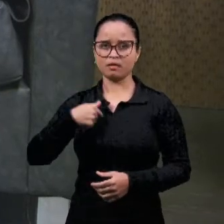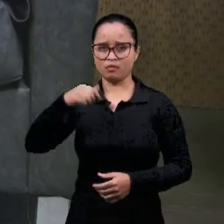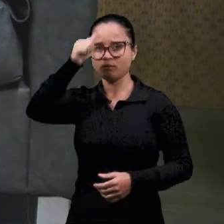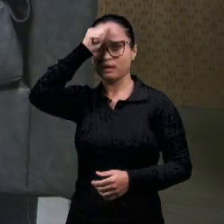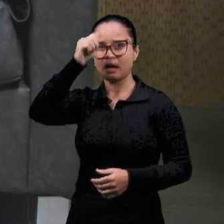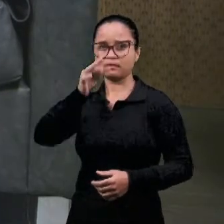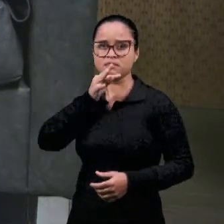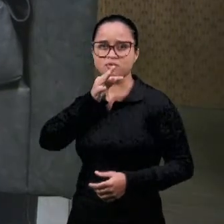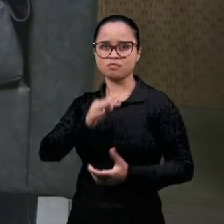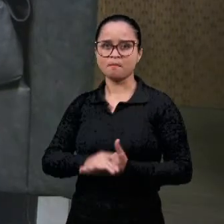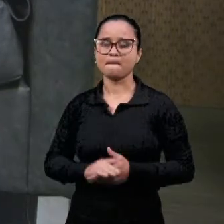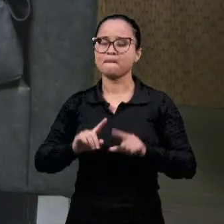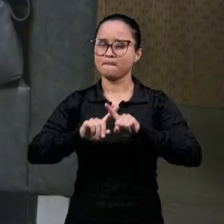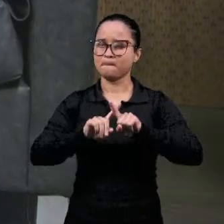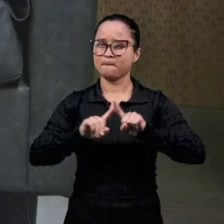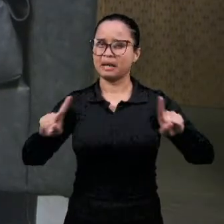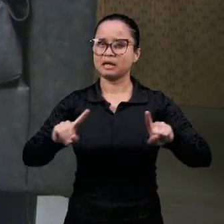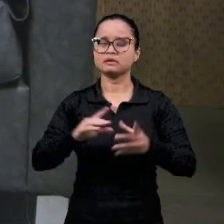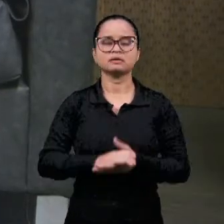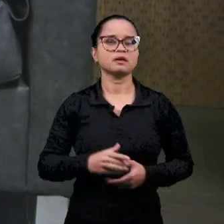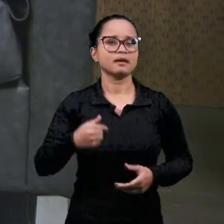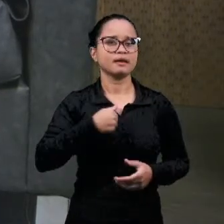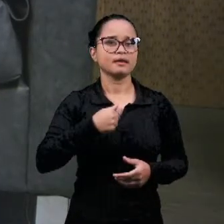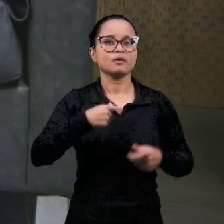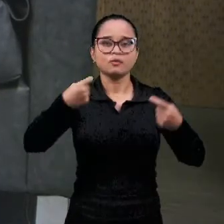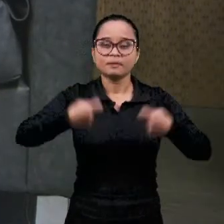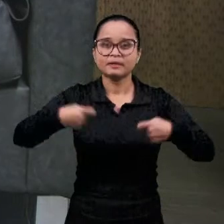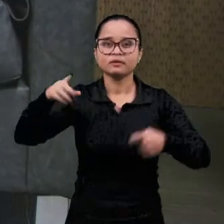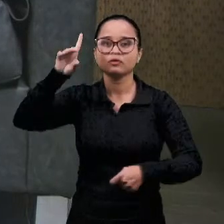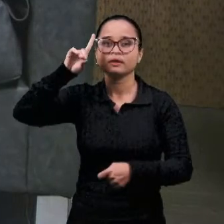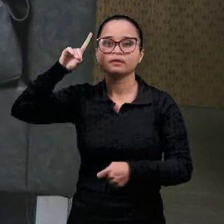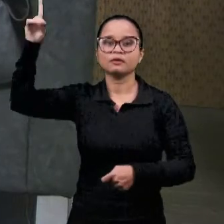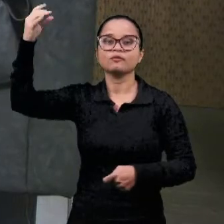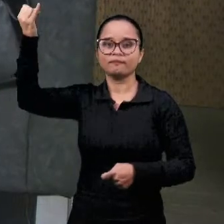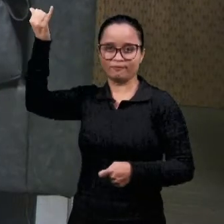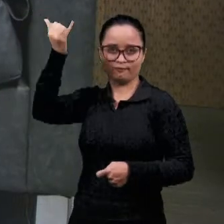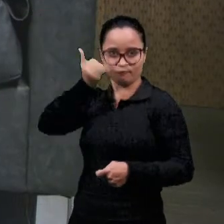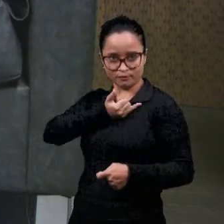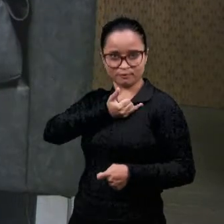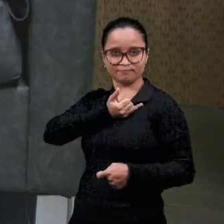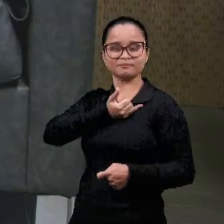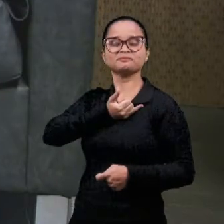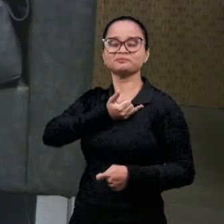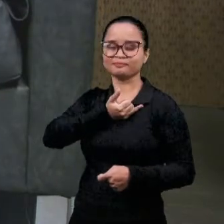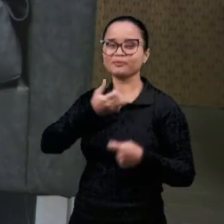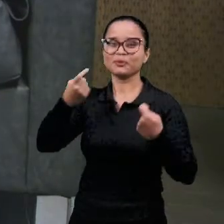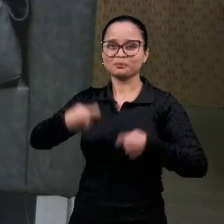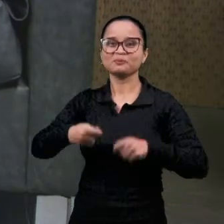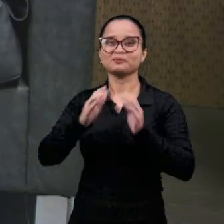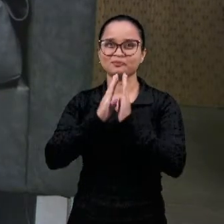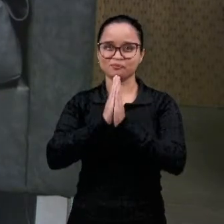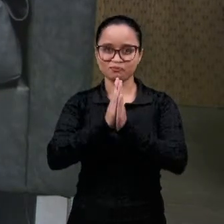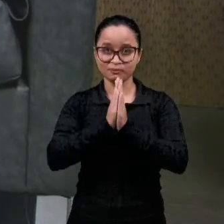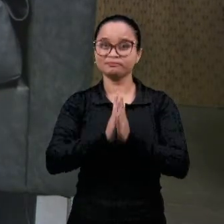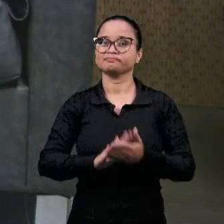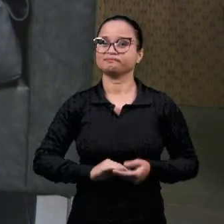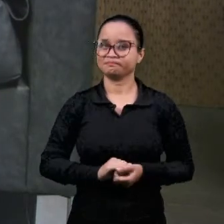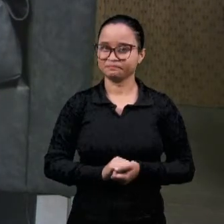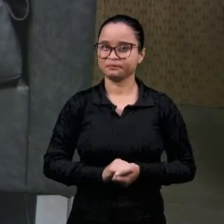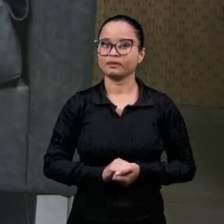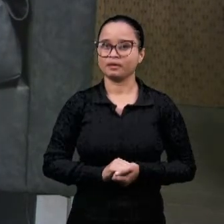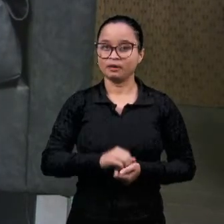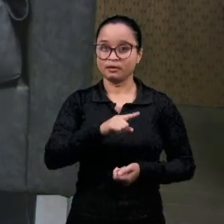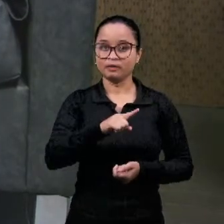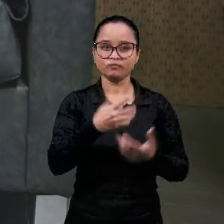ateu, mas eu preciso ouvir a voz do Senhor, eu preciso de uma oração, e ele foi